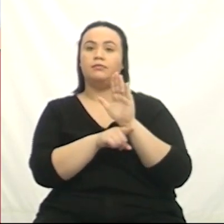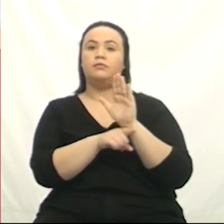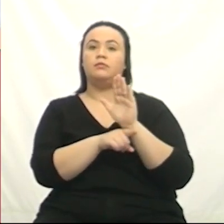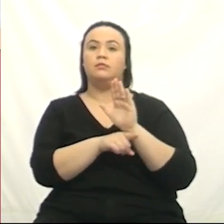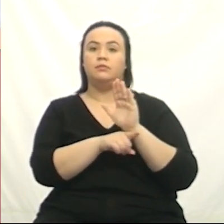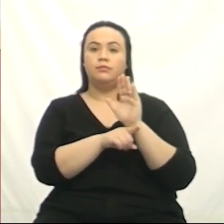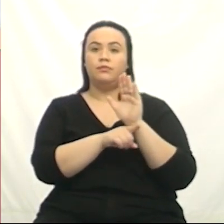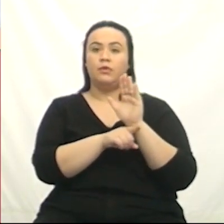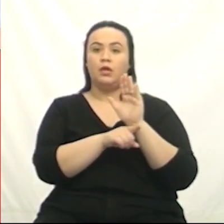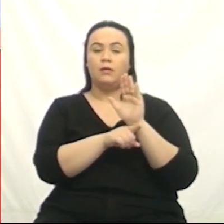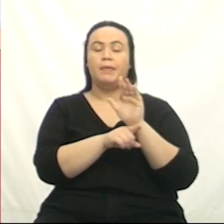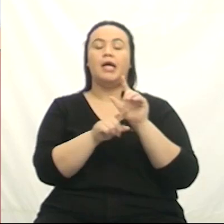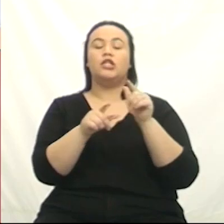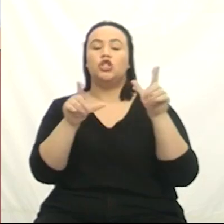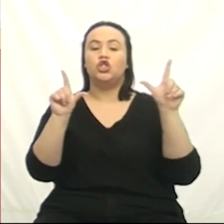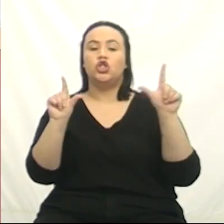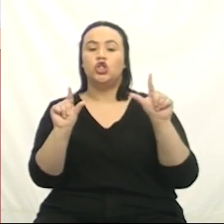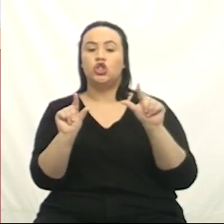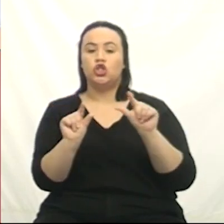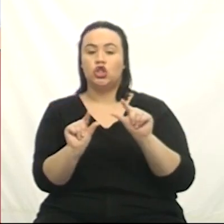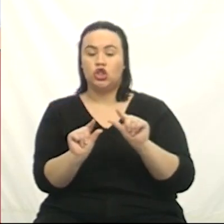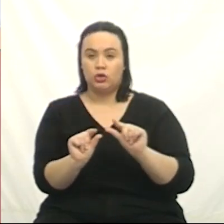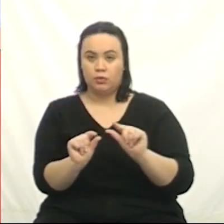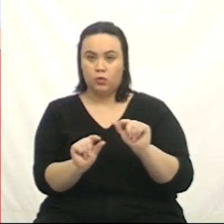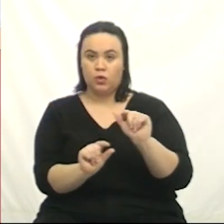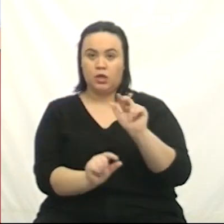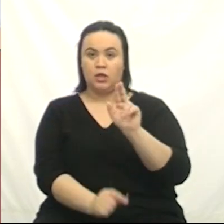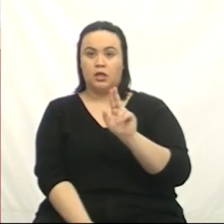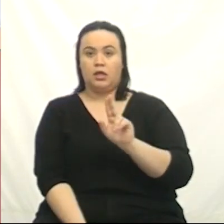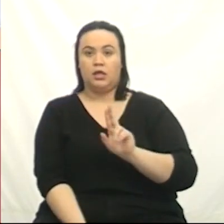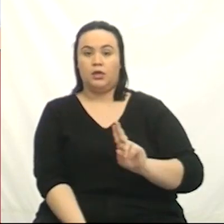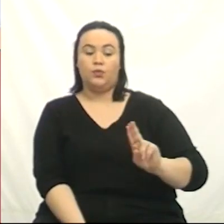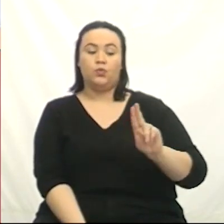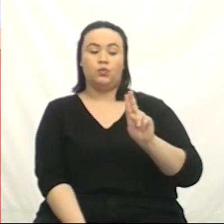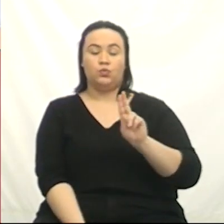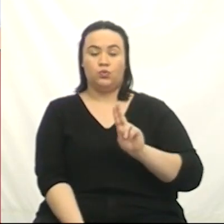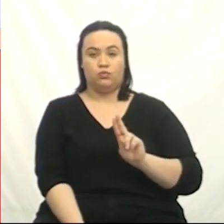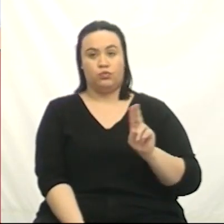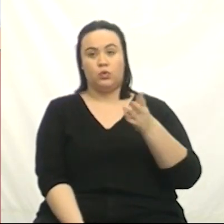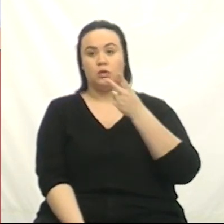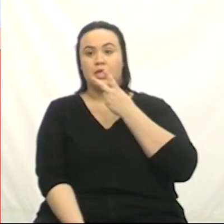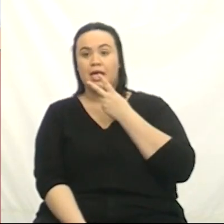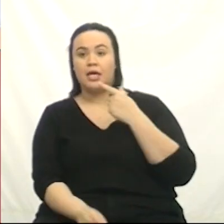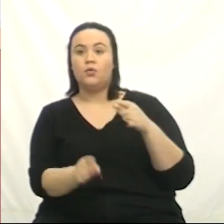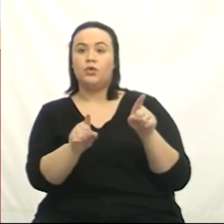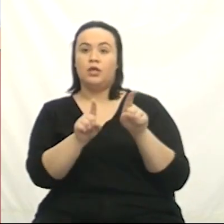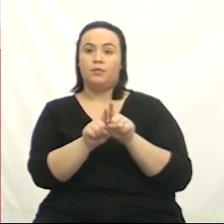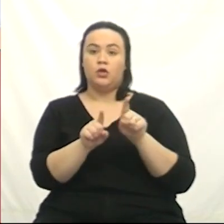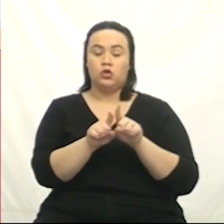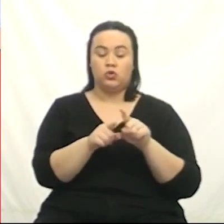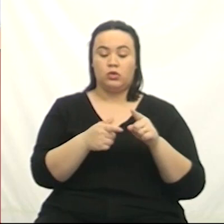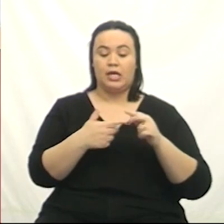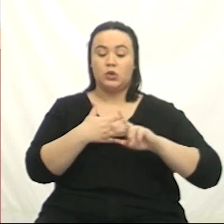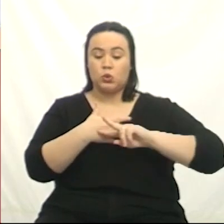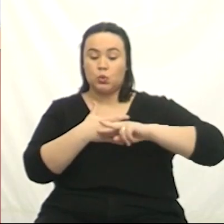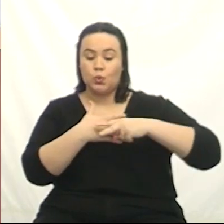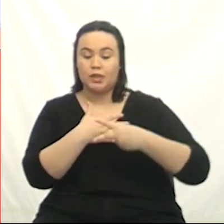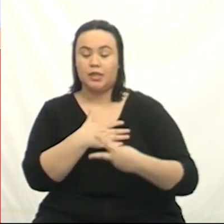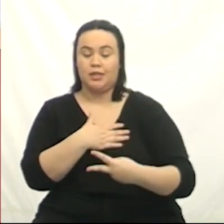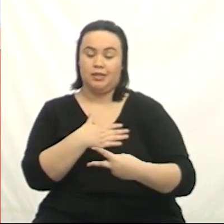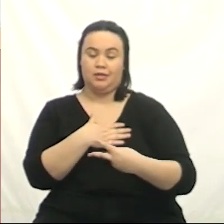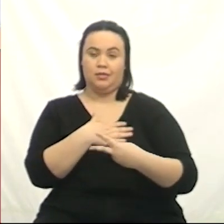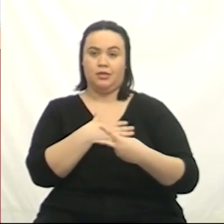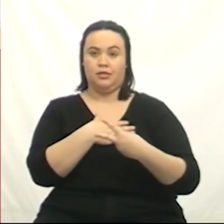diminuição aí desses custos e também dos problemas causados à saúde das pessoas,